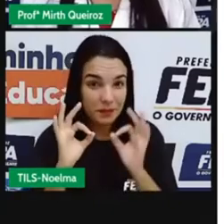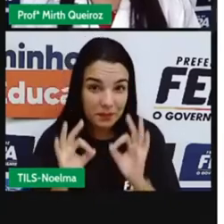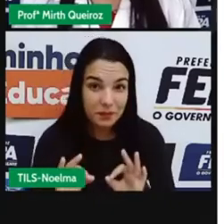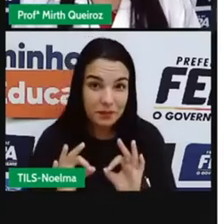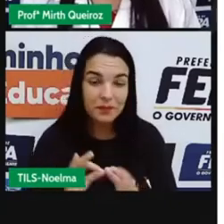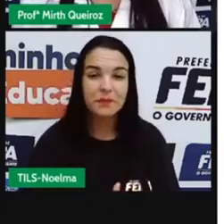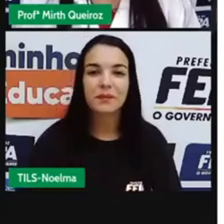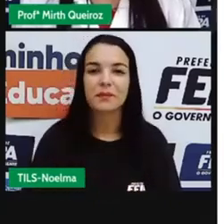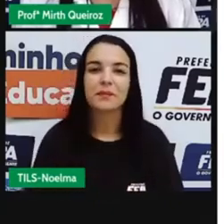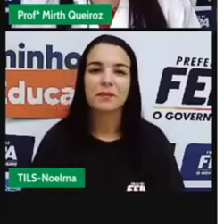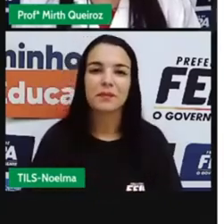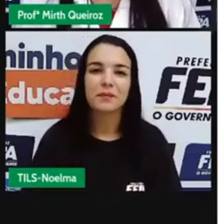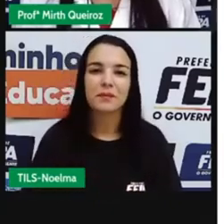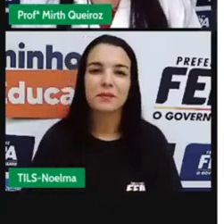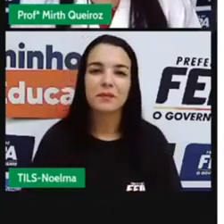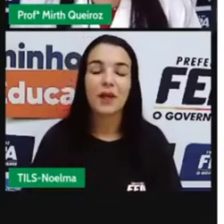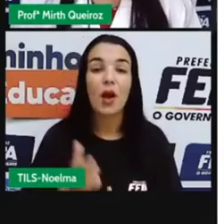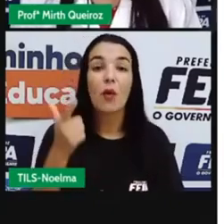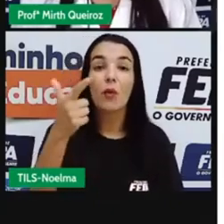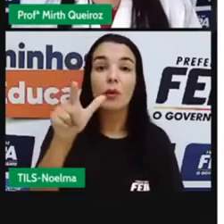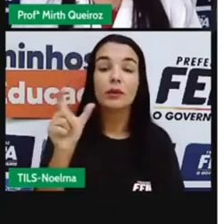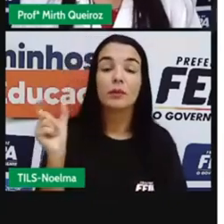O-L-H-O. Olho.